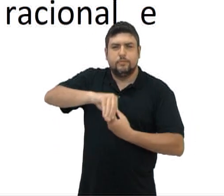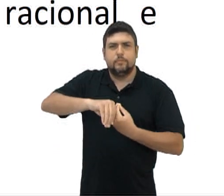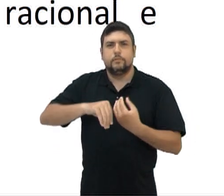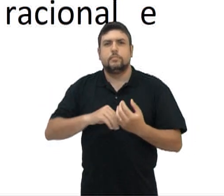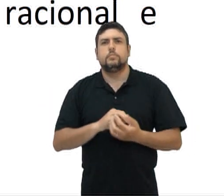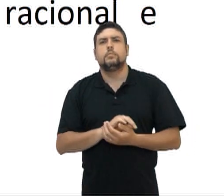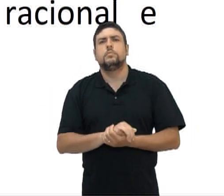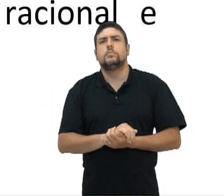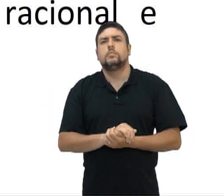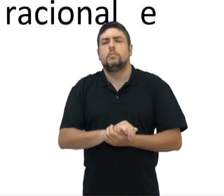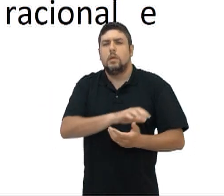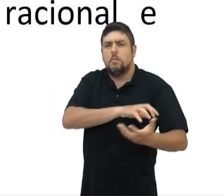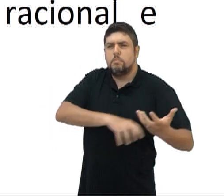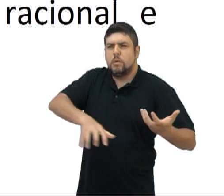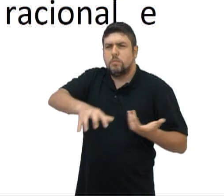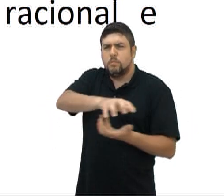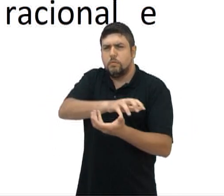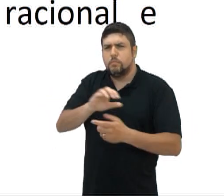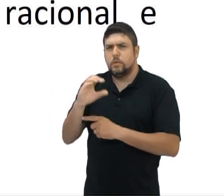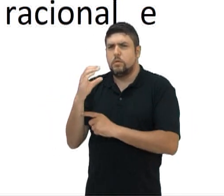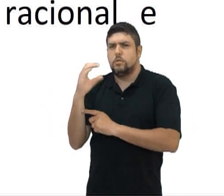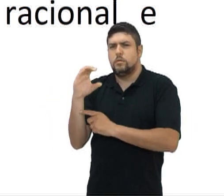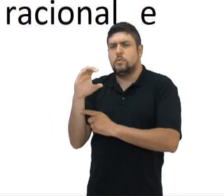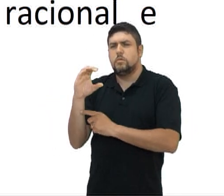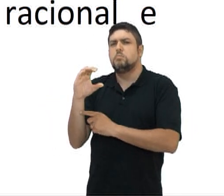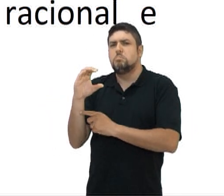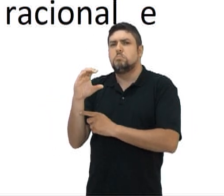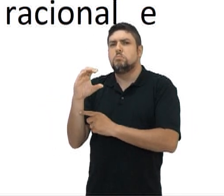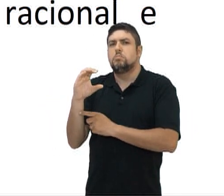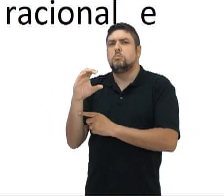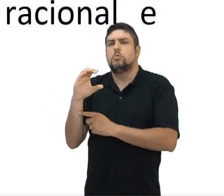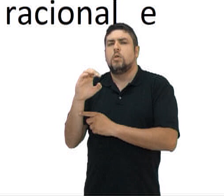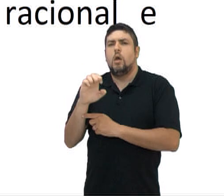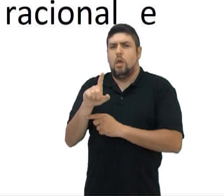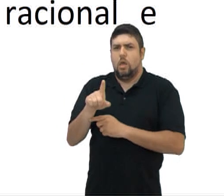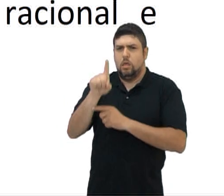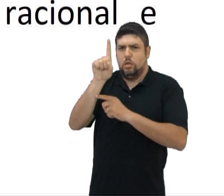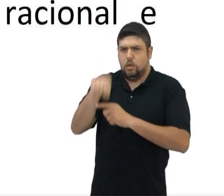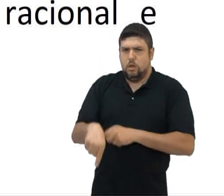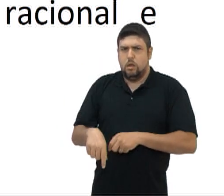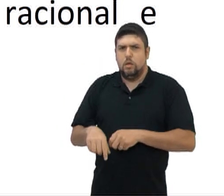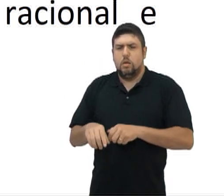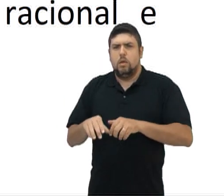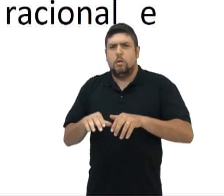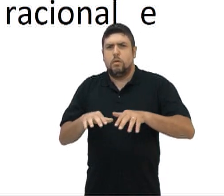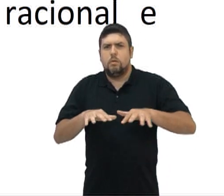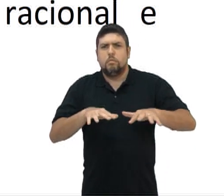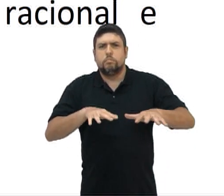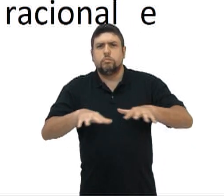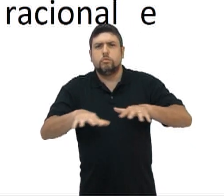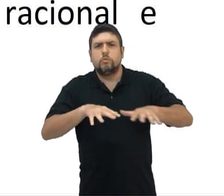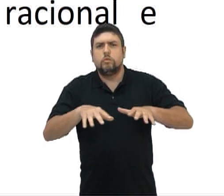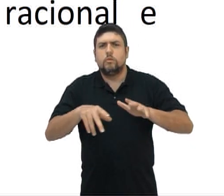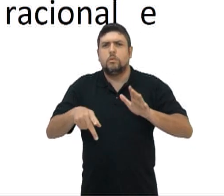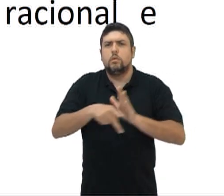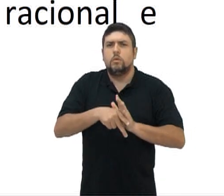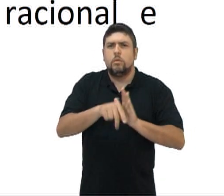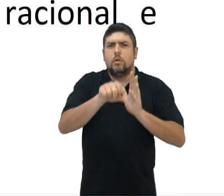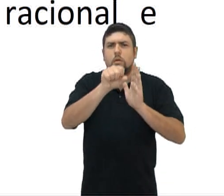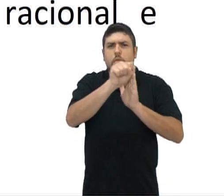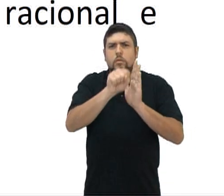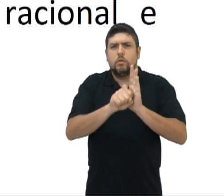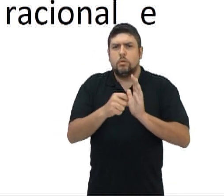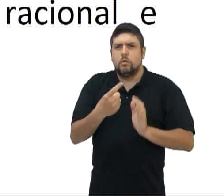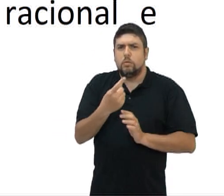é revolução científica? Trata-se de um movimento que se desenvolve a partir do século XVI. A filosofia e